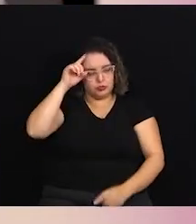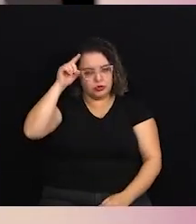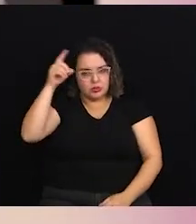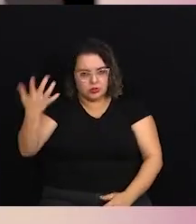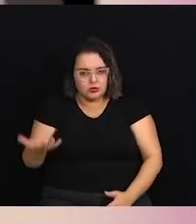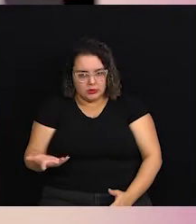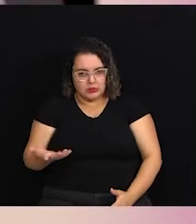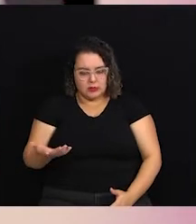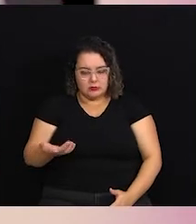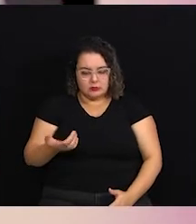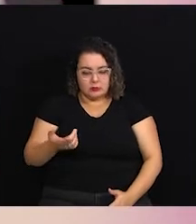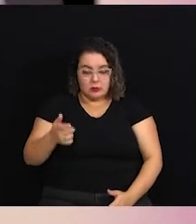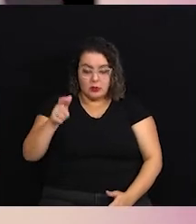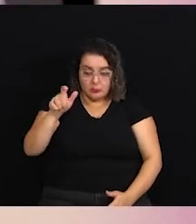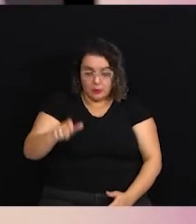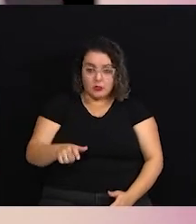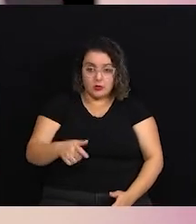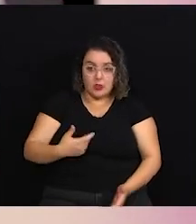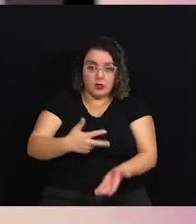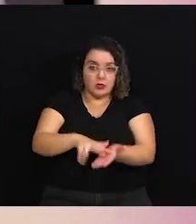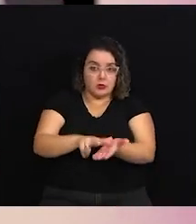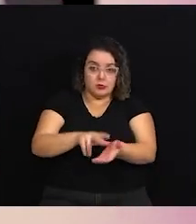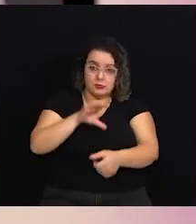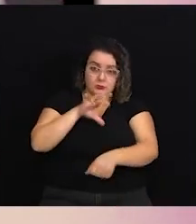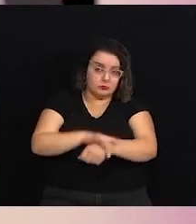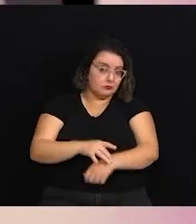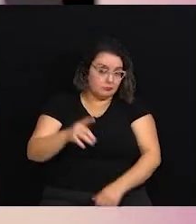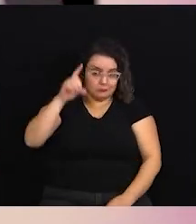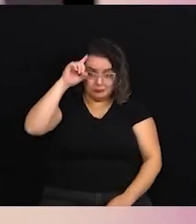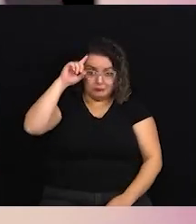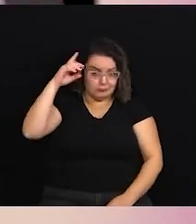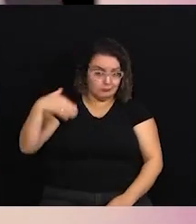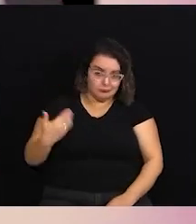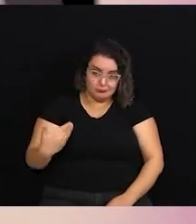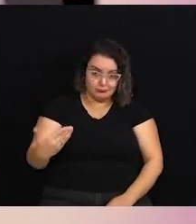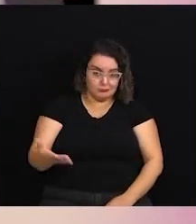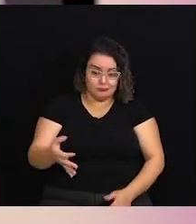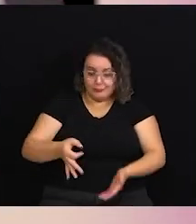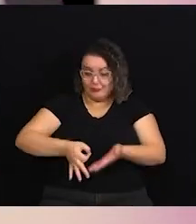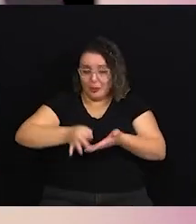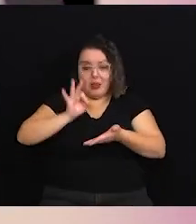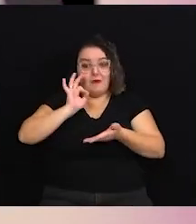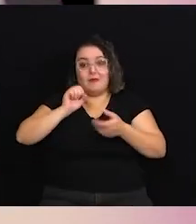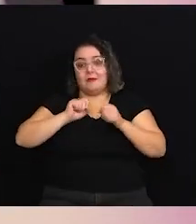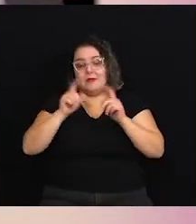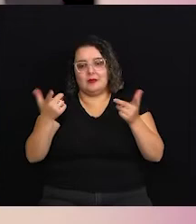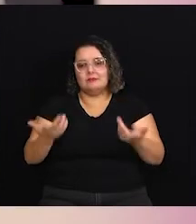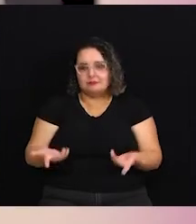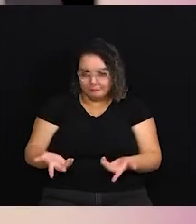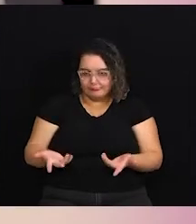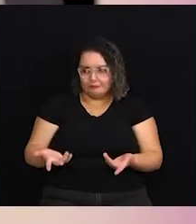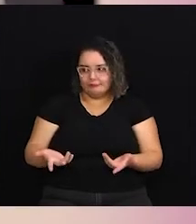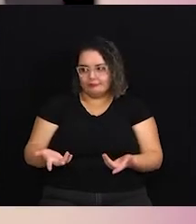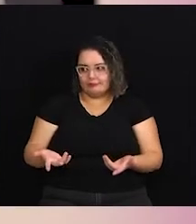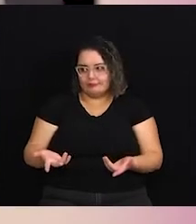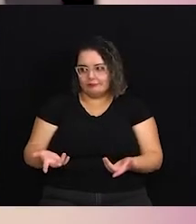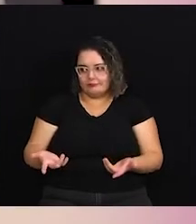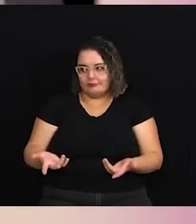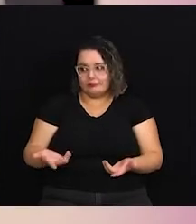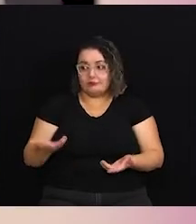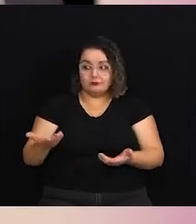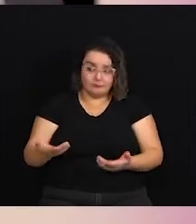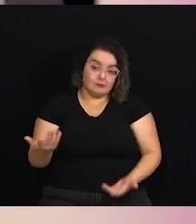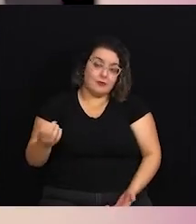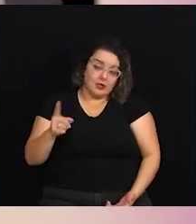e certamente a pessoa com epilepsia Lita com isso no seu dia a dia segundo café da manhã e que deveria